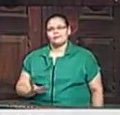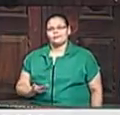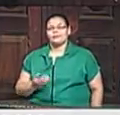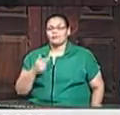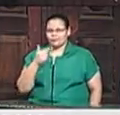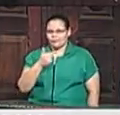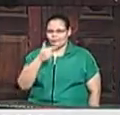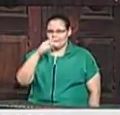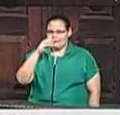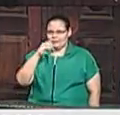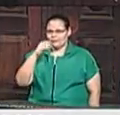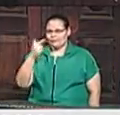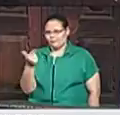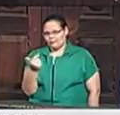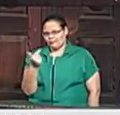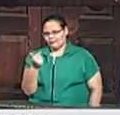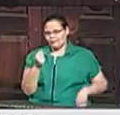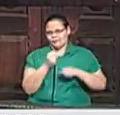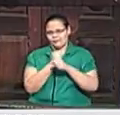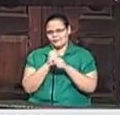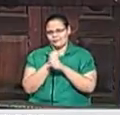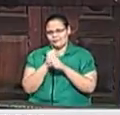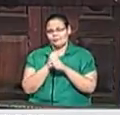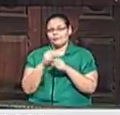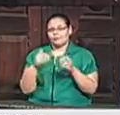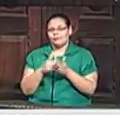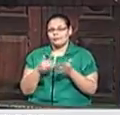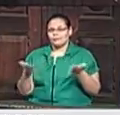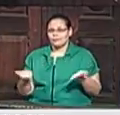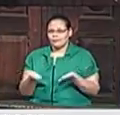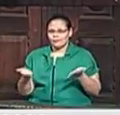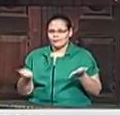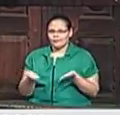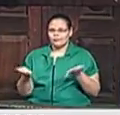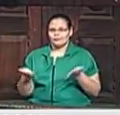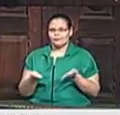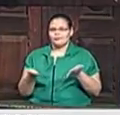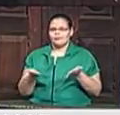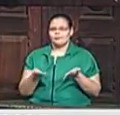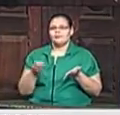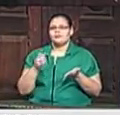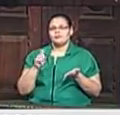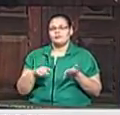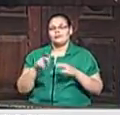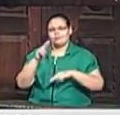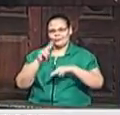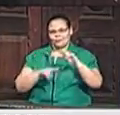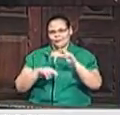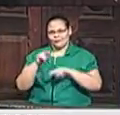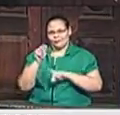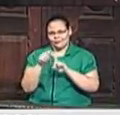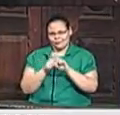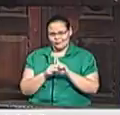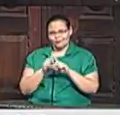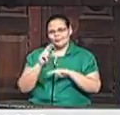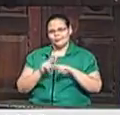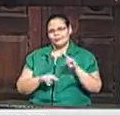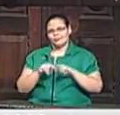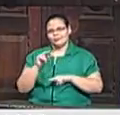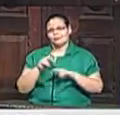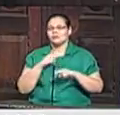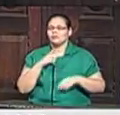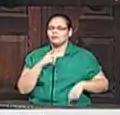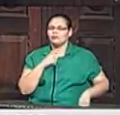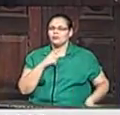De 2012 até hoje, era junho, temos 4 anos e meio.